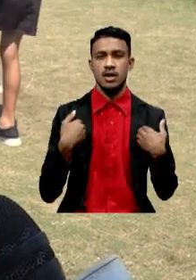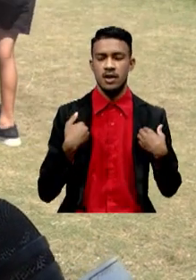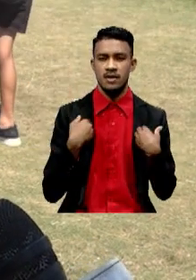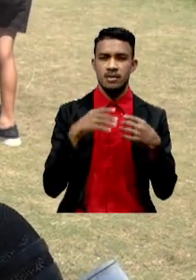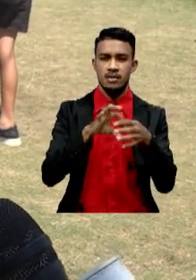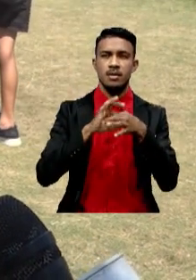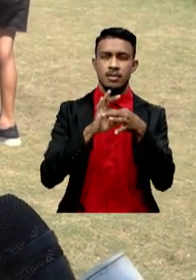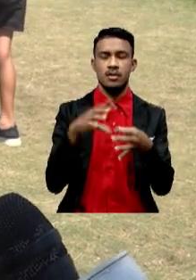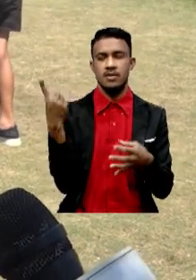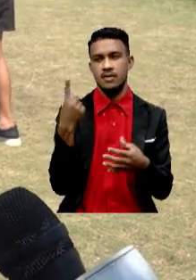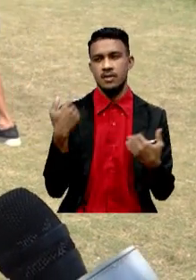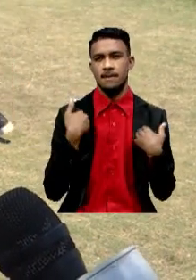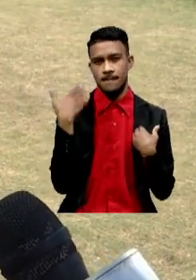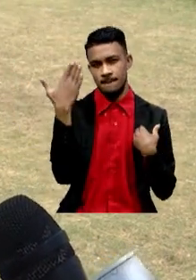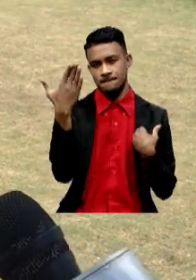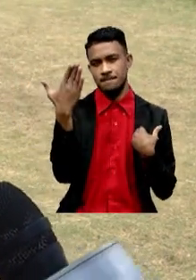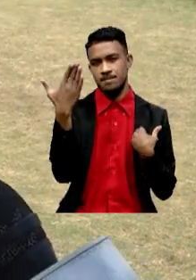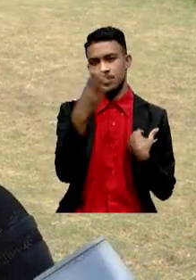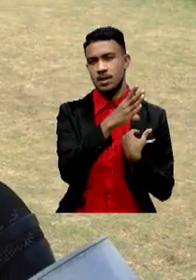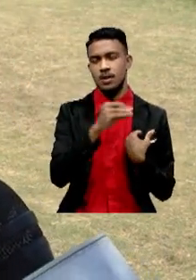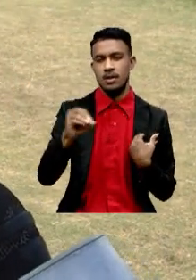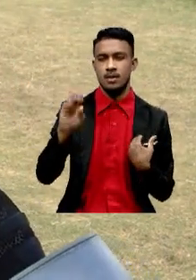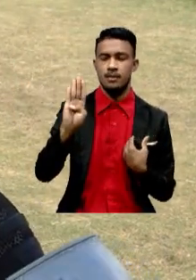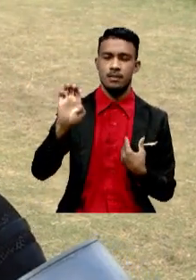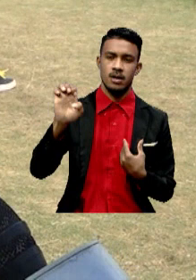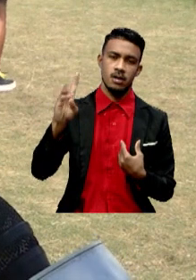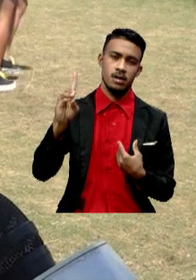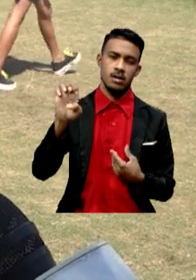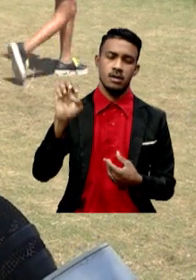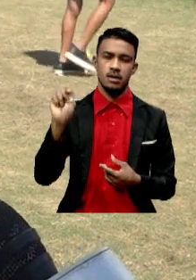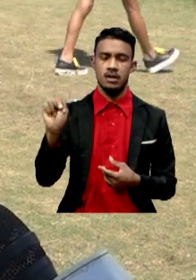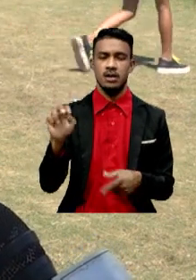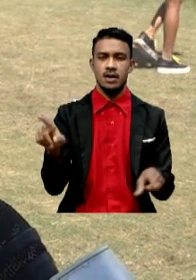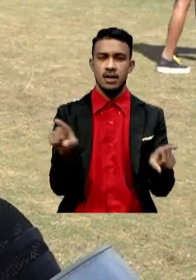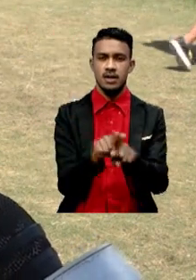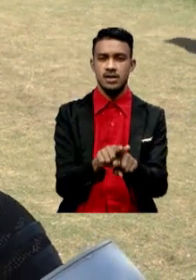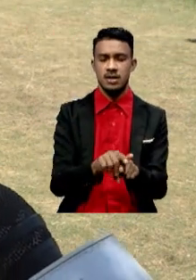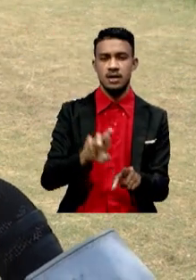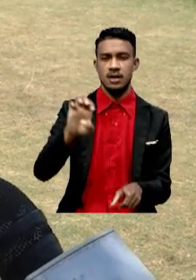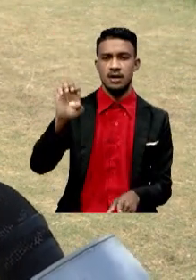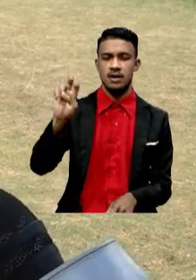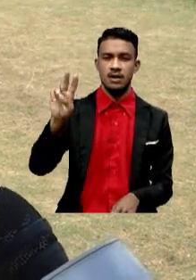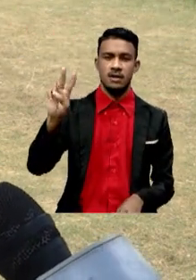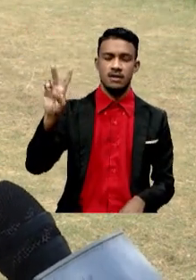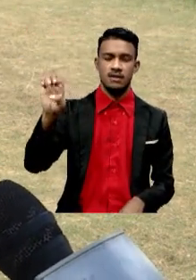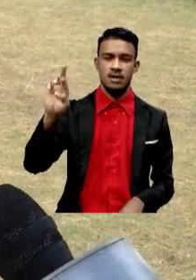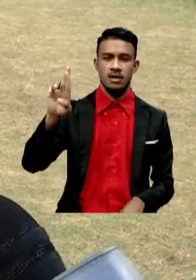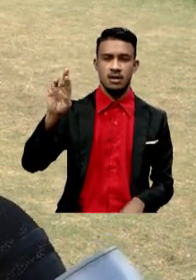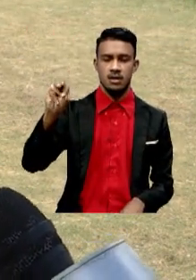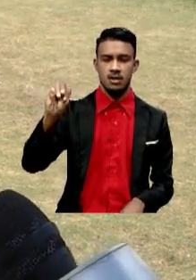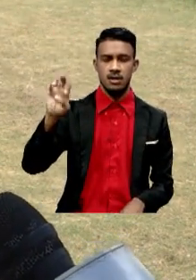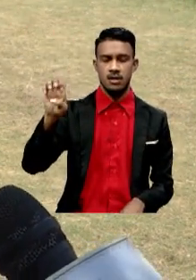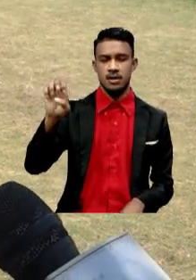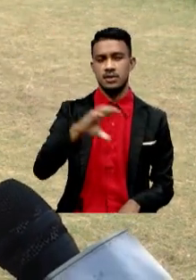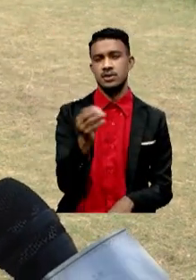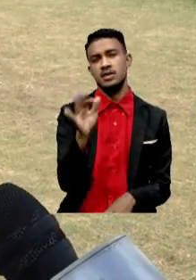me aprende, metro escutista, não é bem, mas Baden Paulo, não há minha antecessor, sira, nessa reverendo, sira, não é bem, mas com minha história, né? Me aprende, sira, valores, ser,